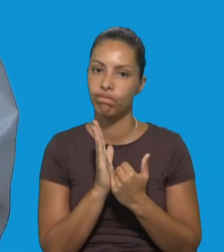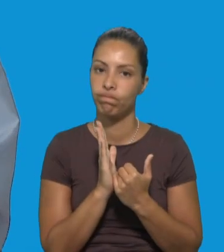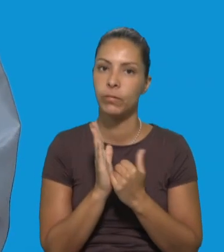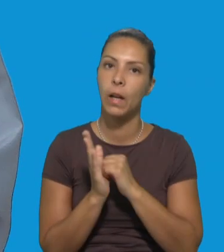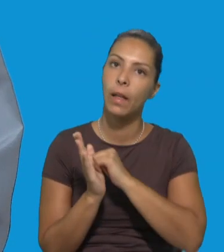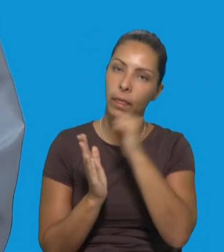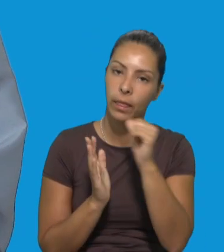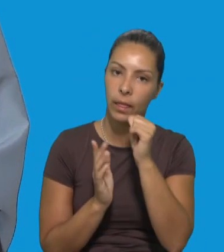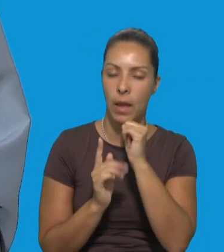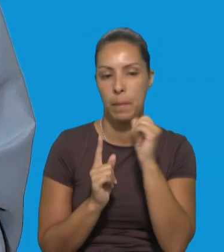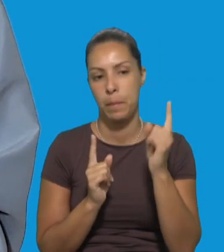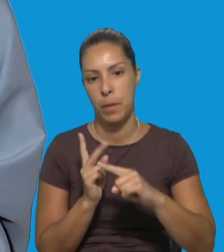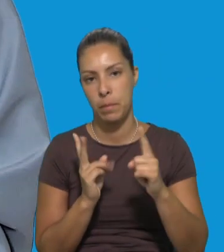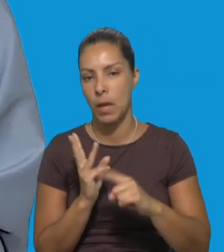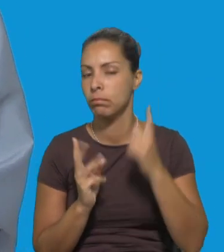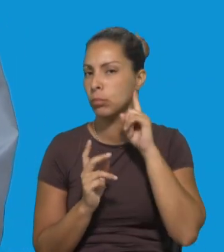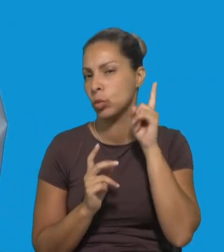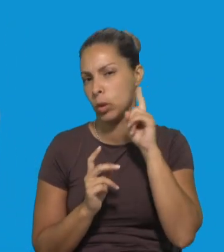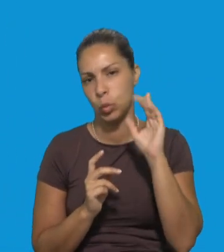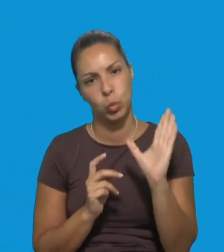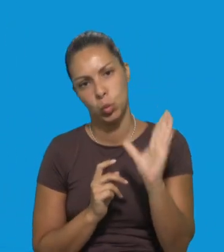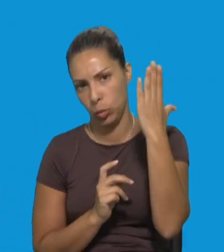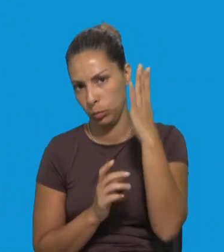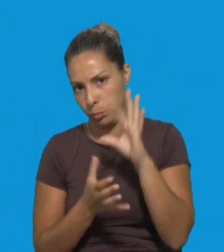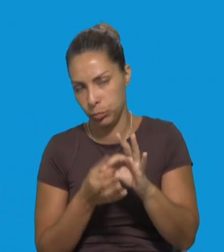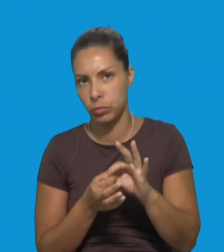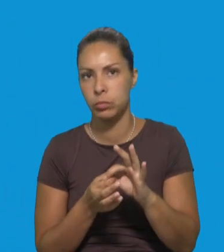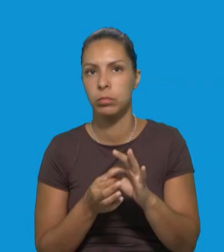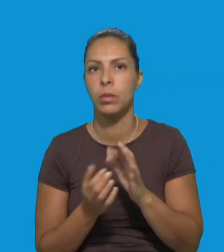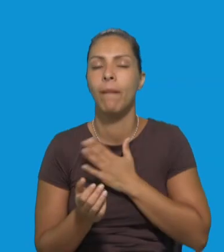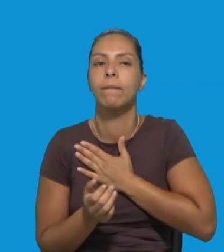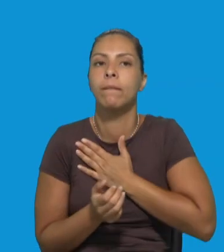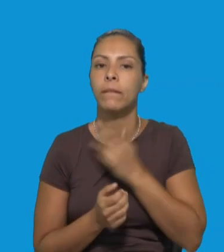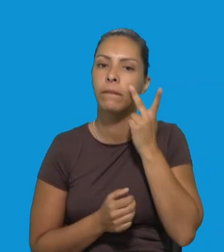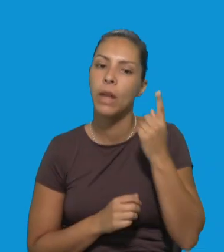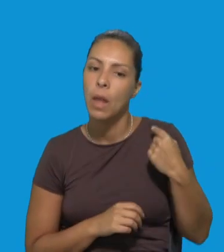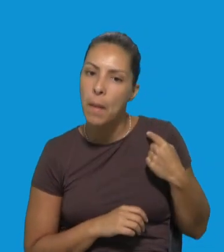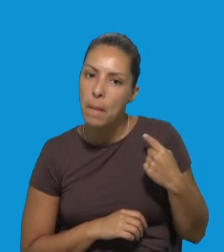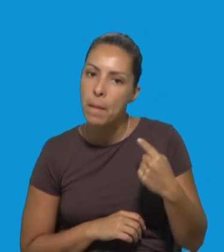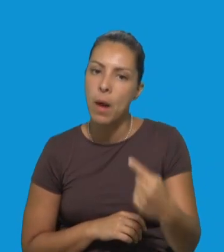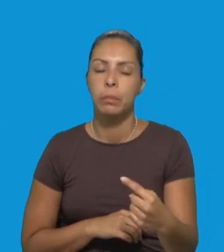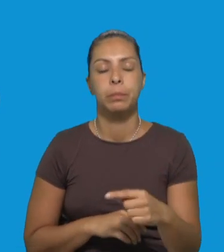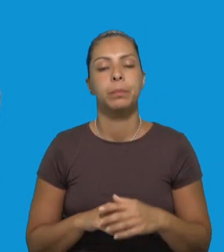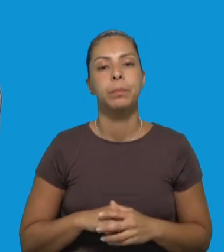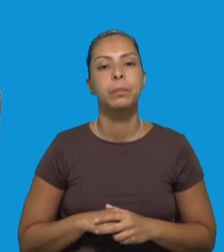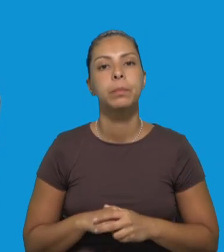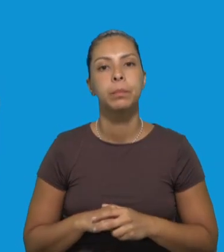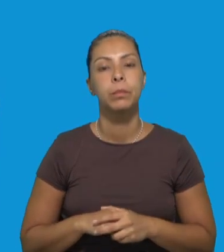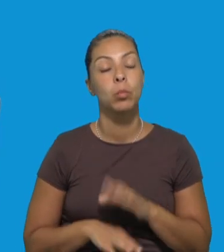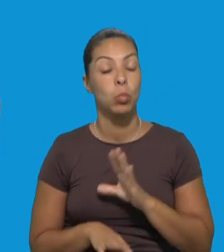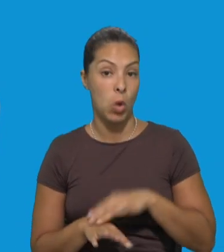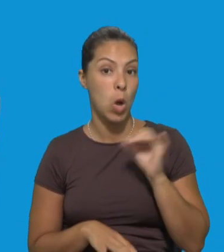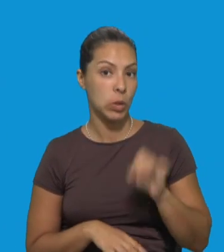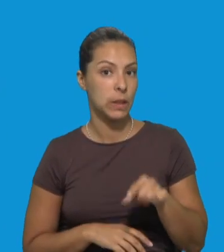das principais virtudes da nossa fé, da nossa vivência cristã. E por isso